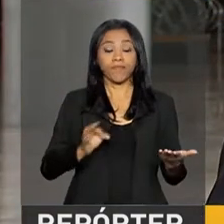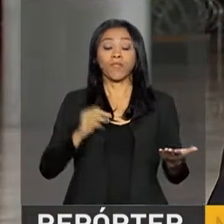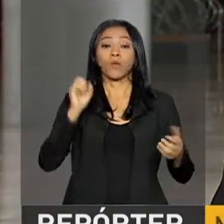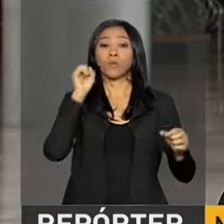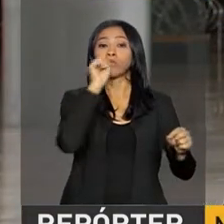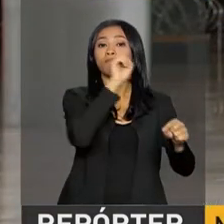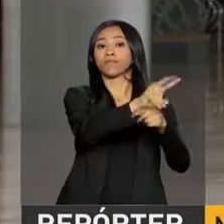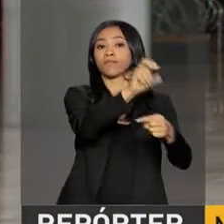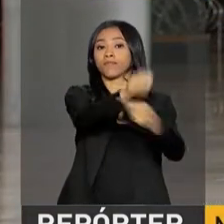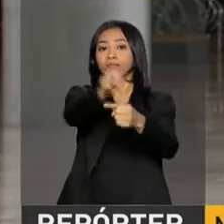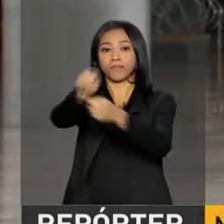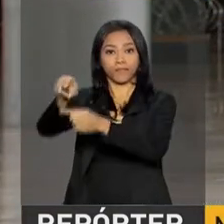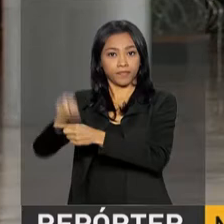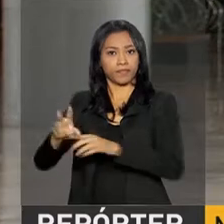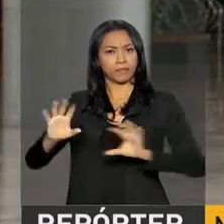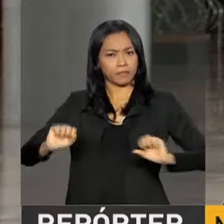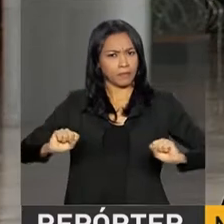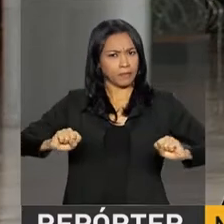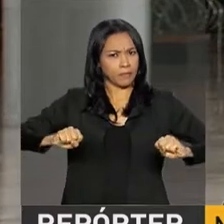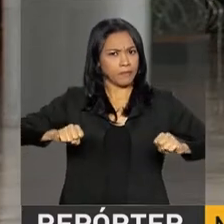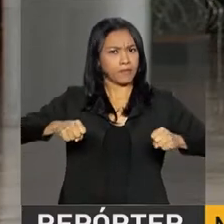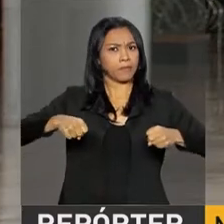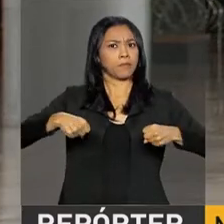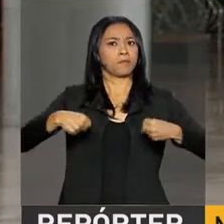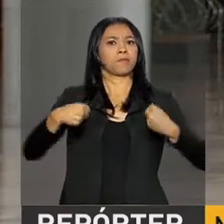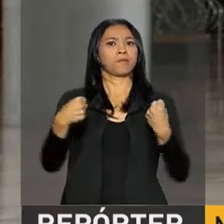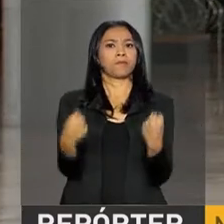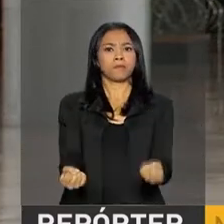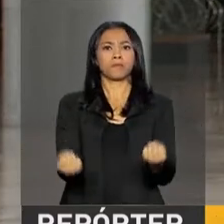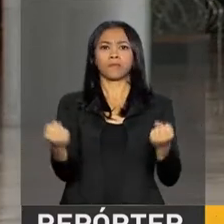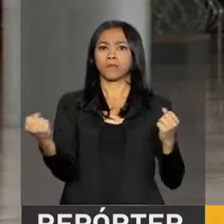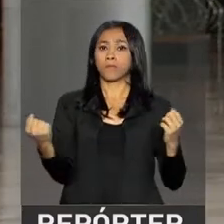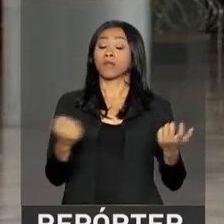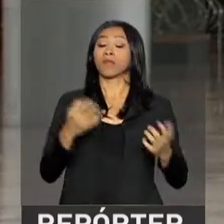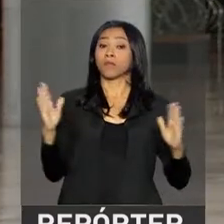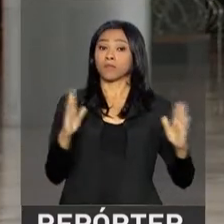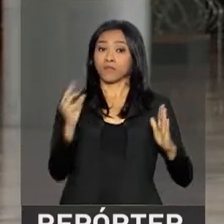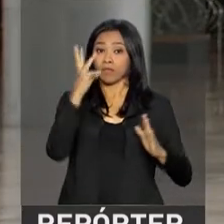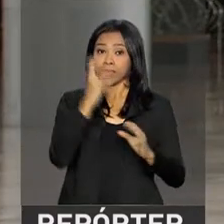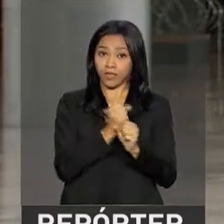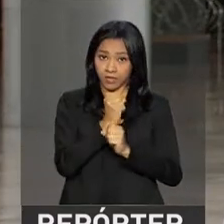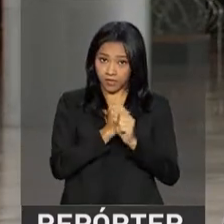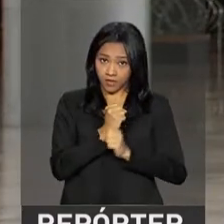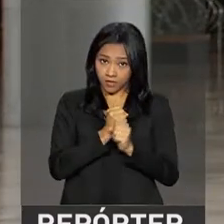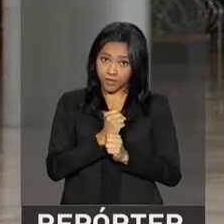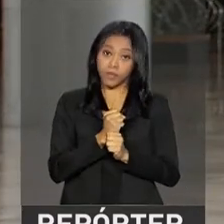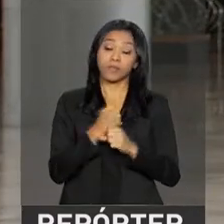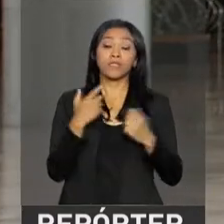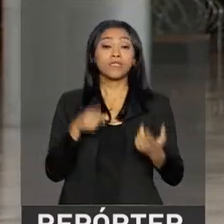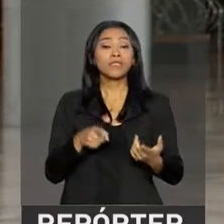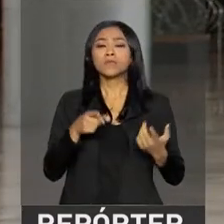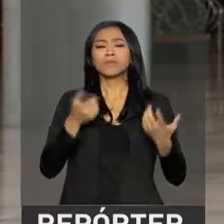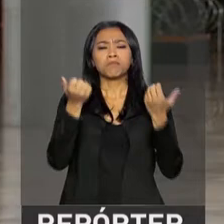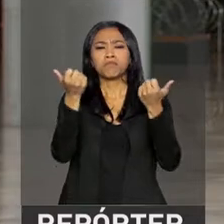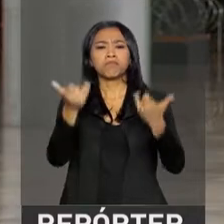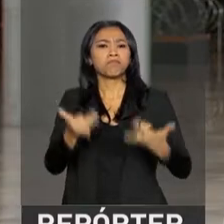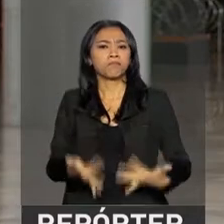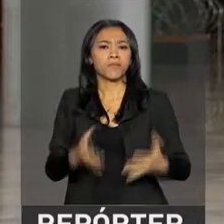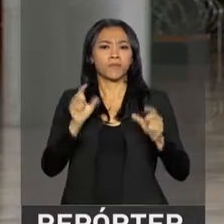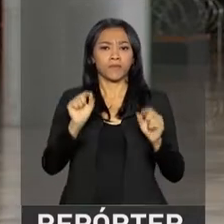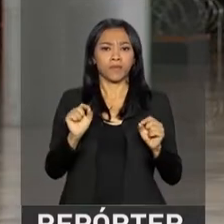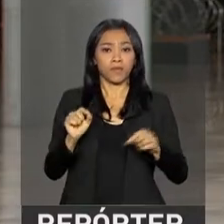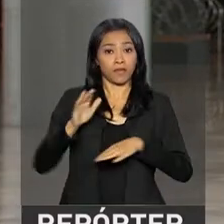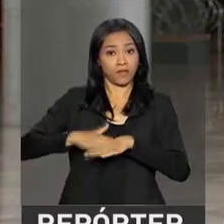trabalho vem se recuperando de forma gradual nos últimos três anos essa análise se justifica segundo o